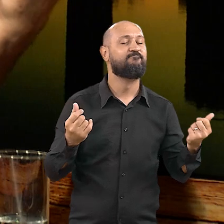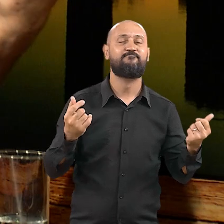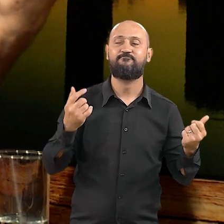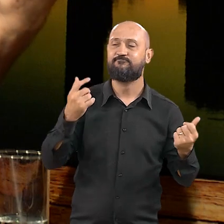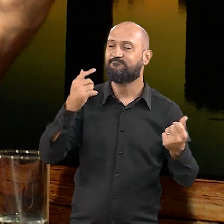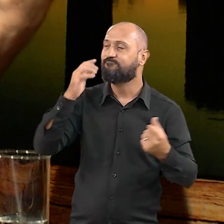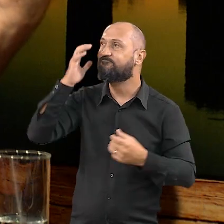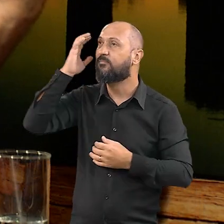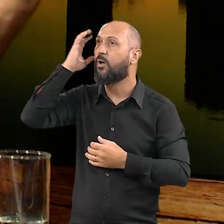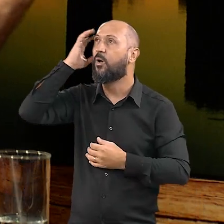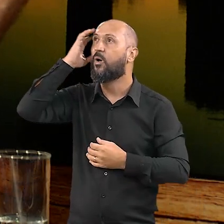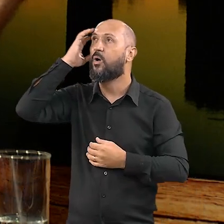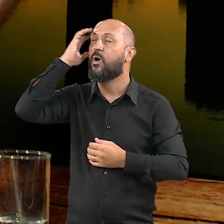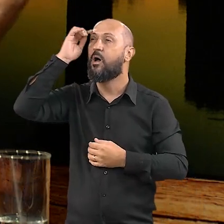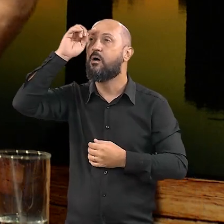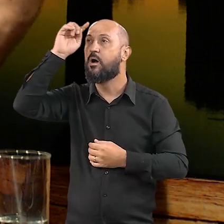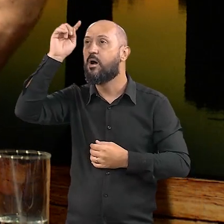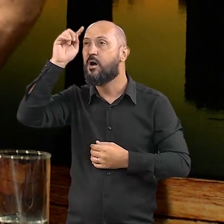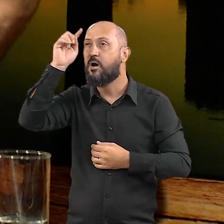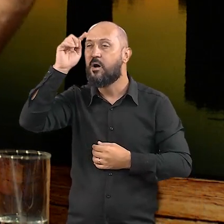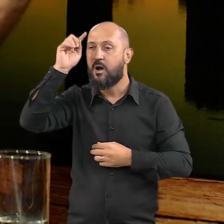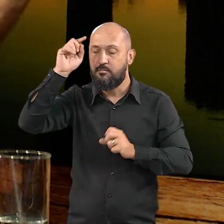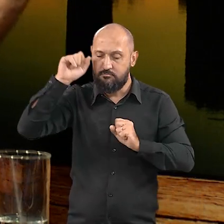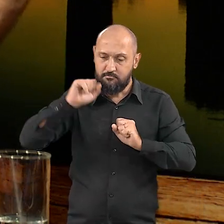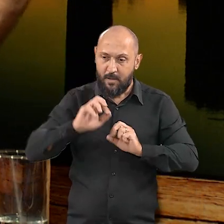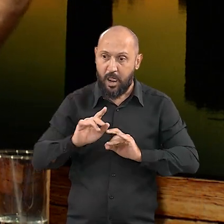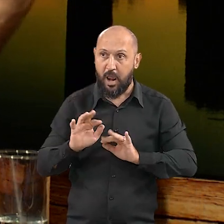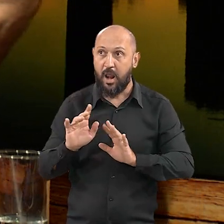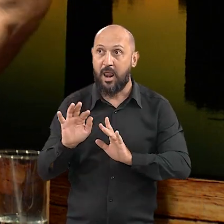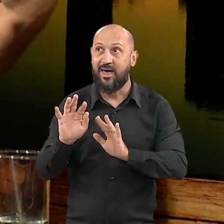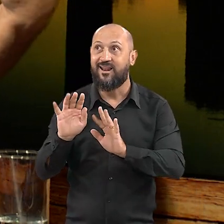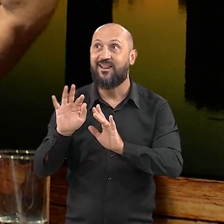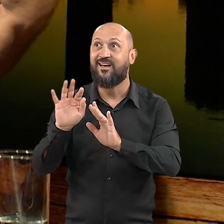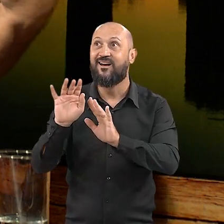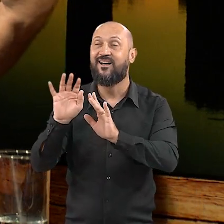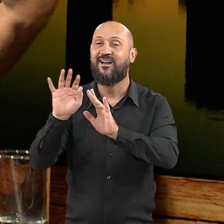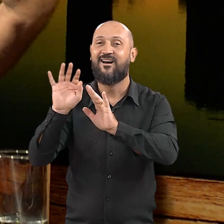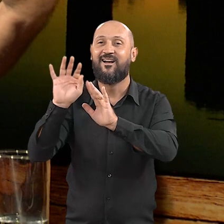De Cuiabá no fim do ouro, à volta das monções,